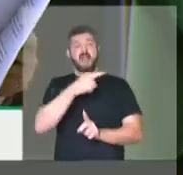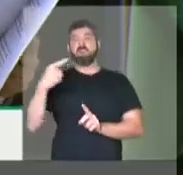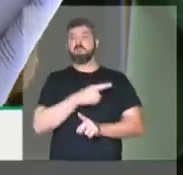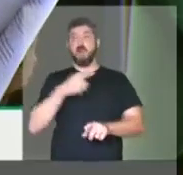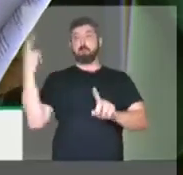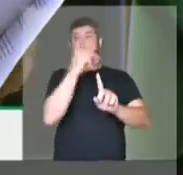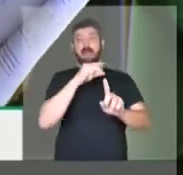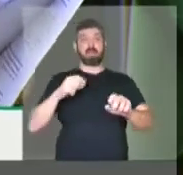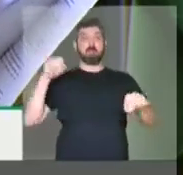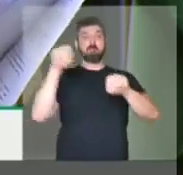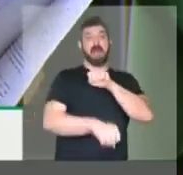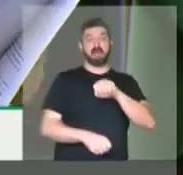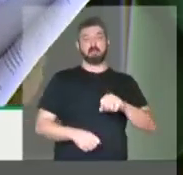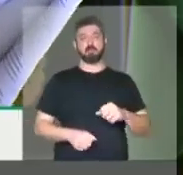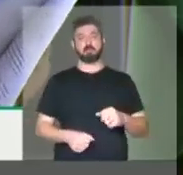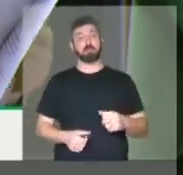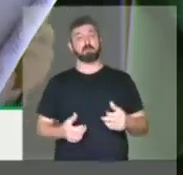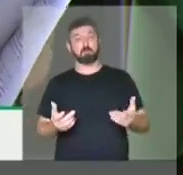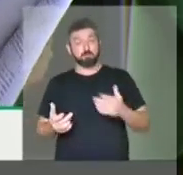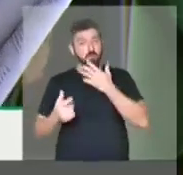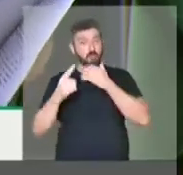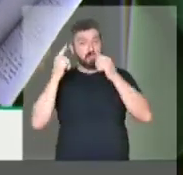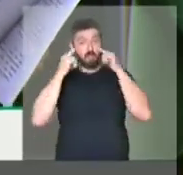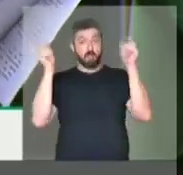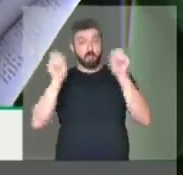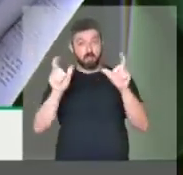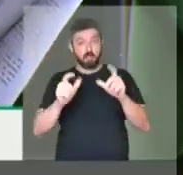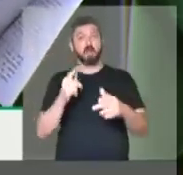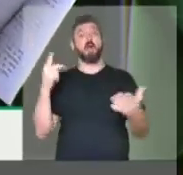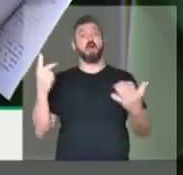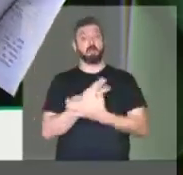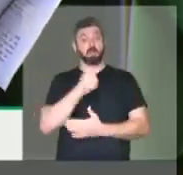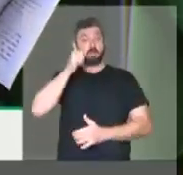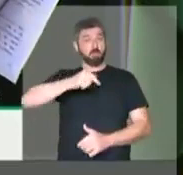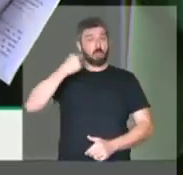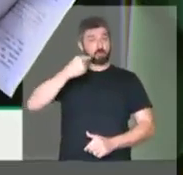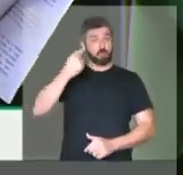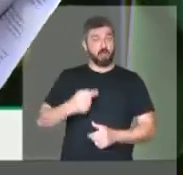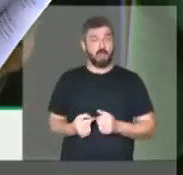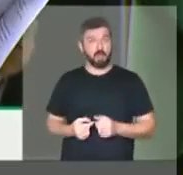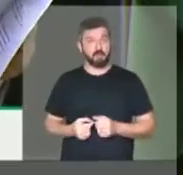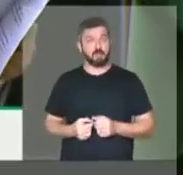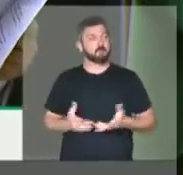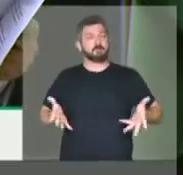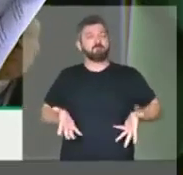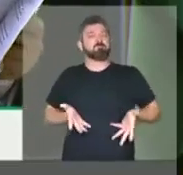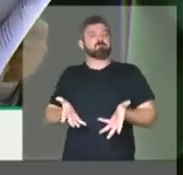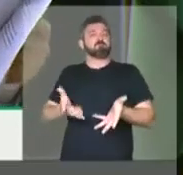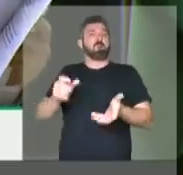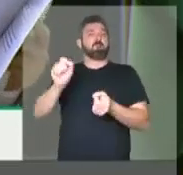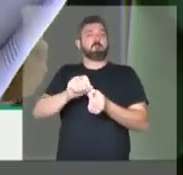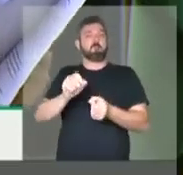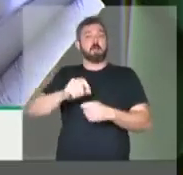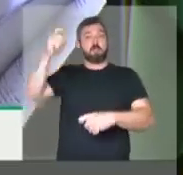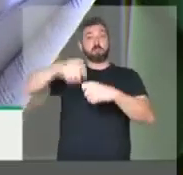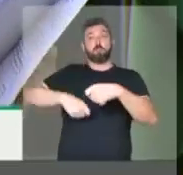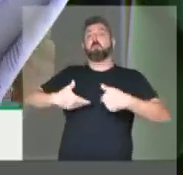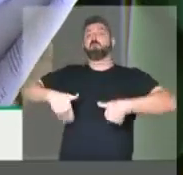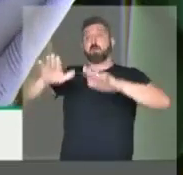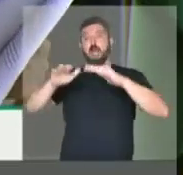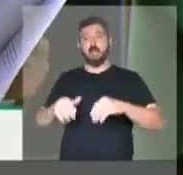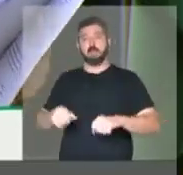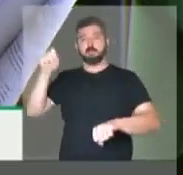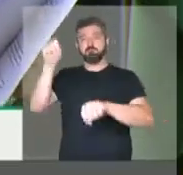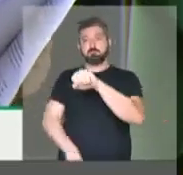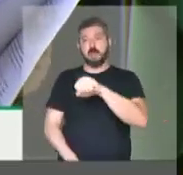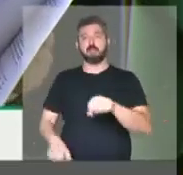violência física. A mais recente, pasmem, partiu de uma advogada que incitou a prática de estupros